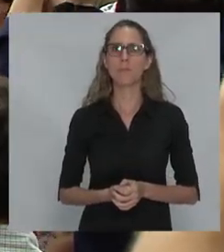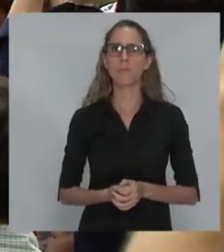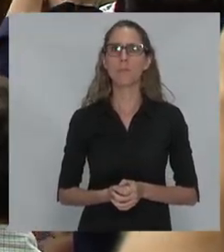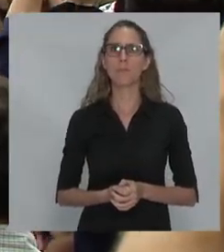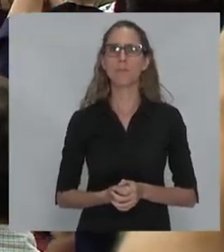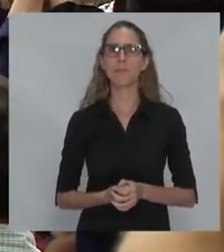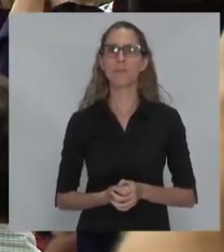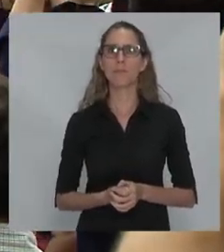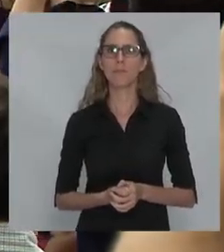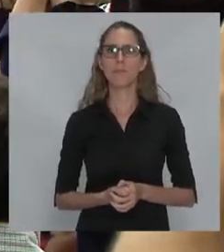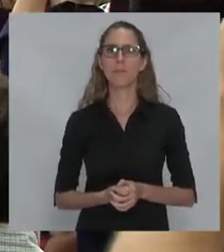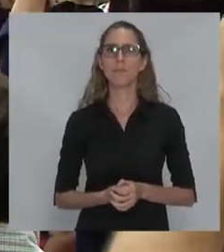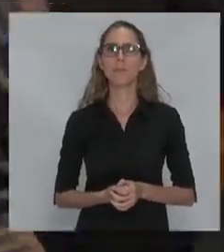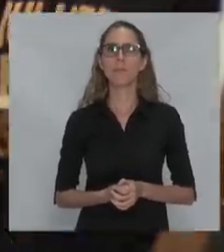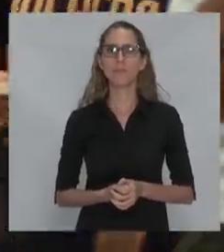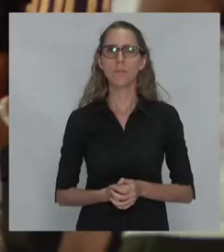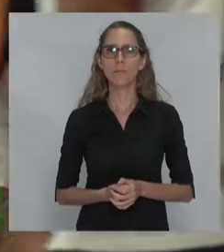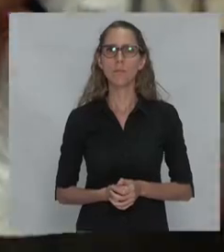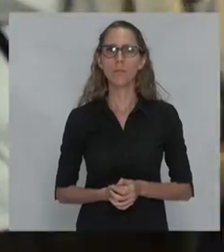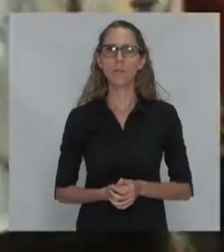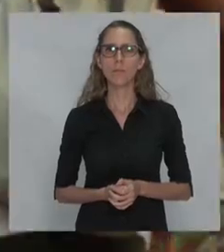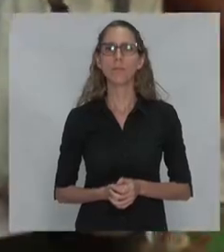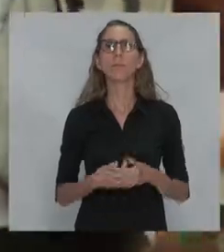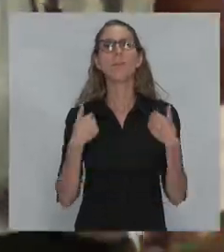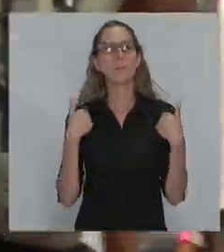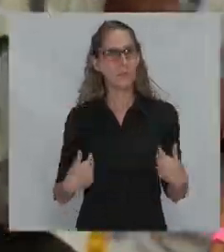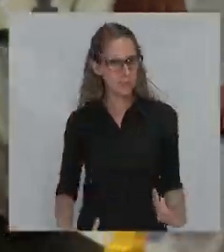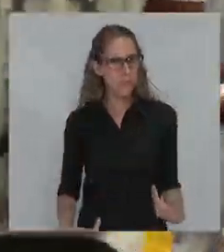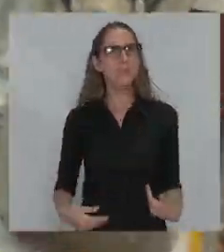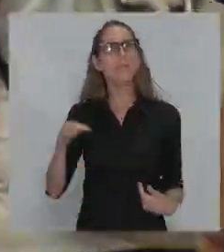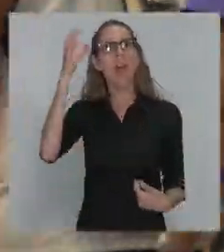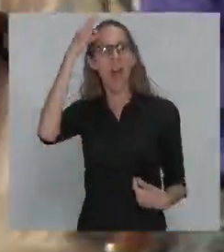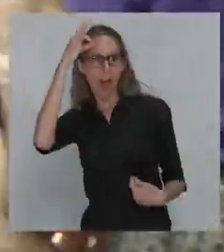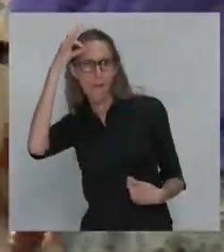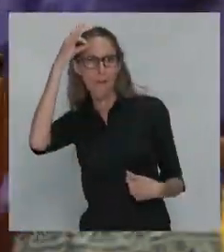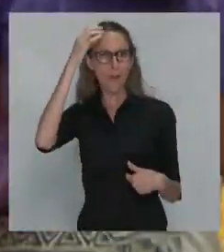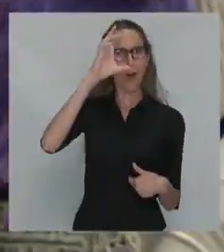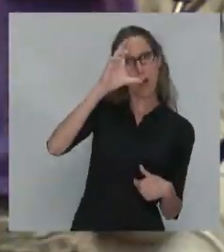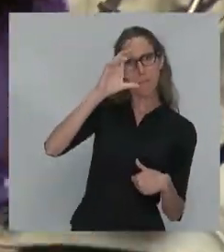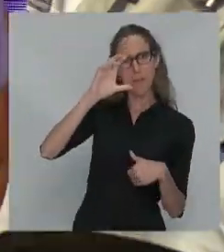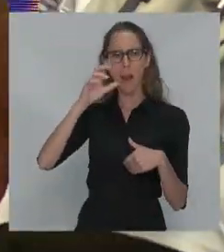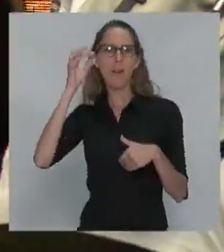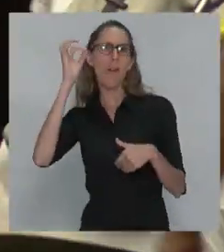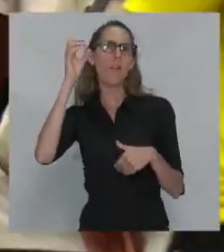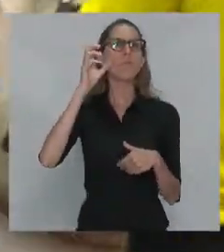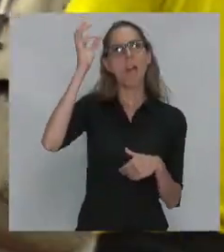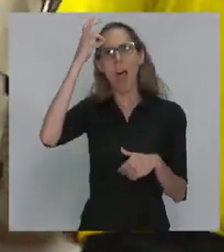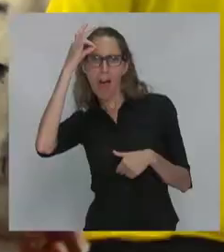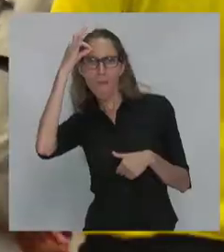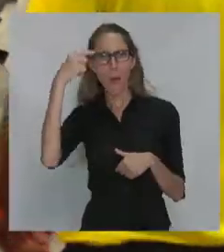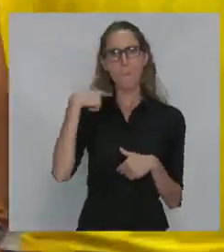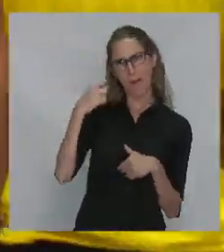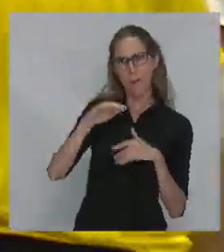Mi nombre es Jason Fernando García López. Soy afrocolombiano y afroespañol. Pertenezco a la